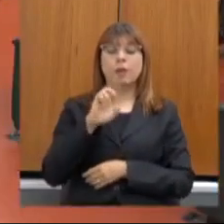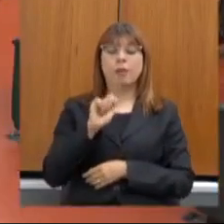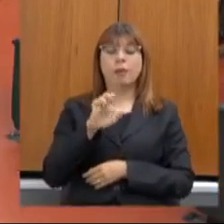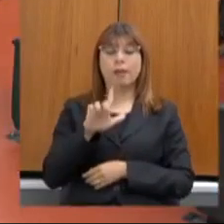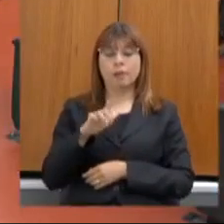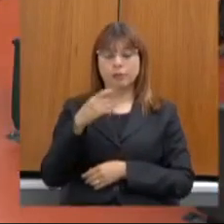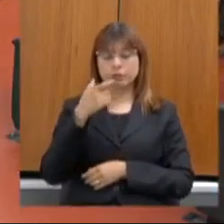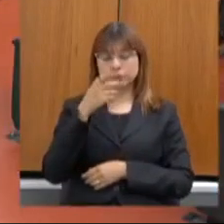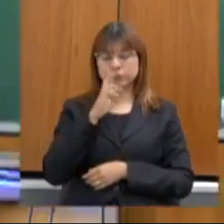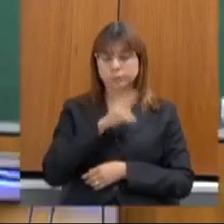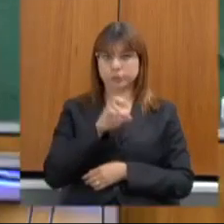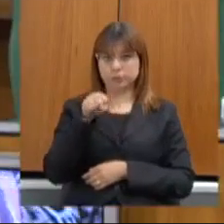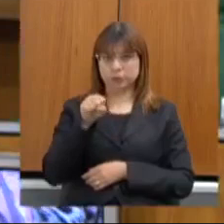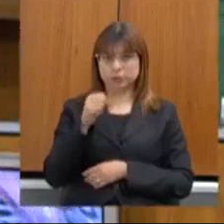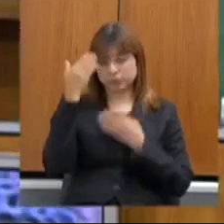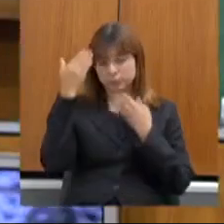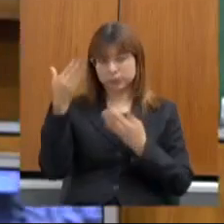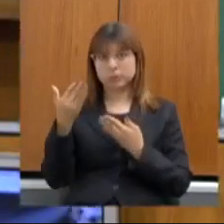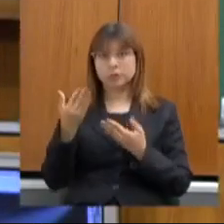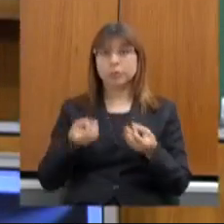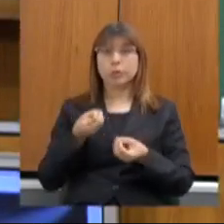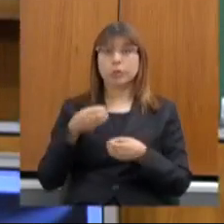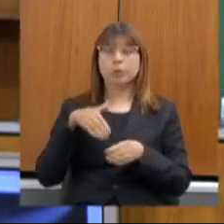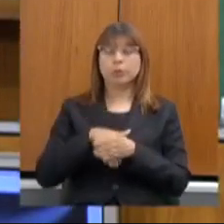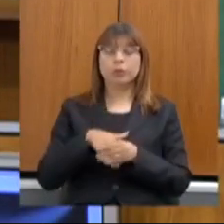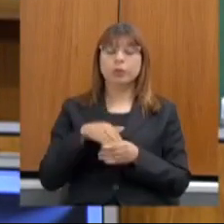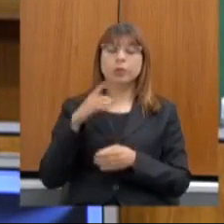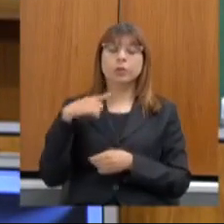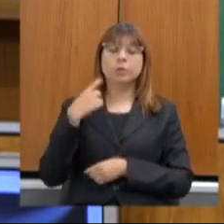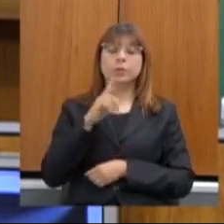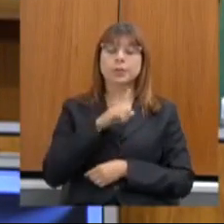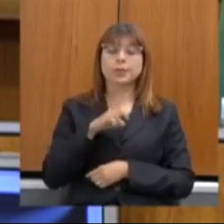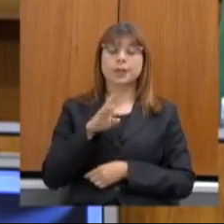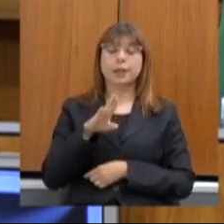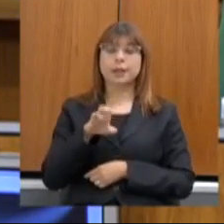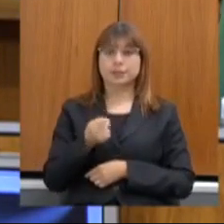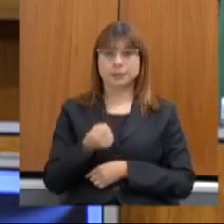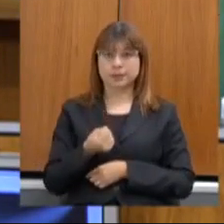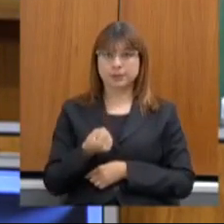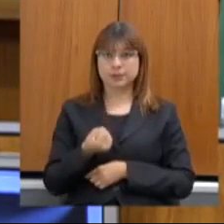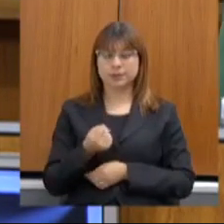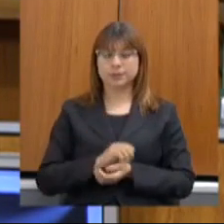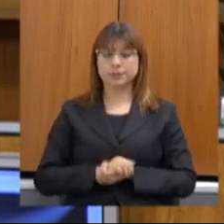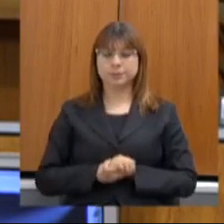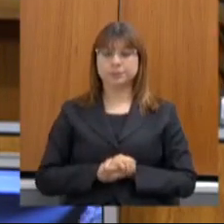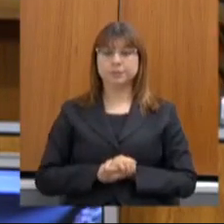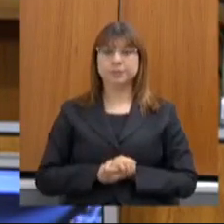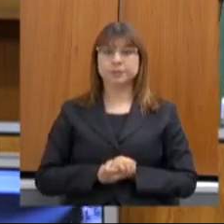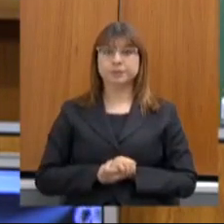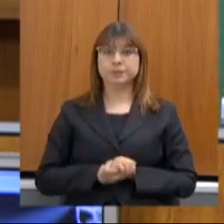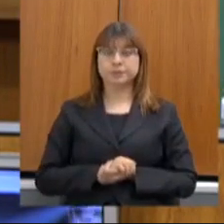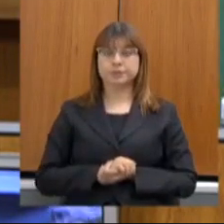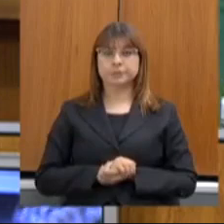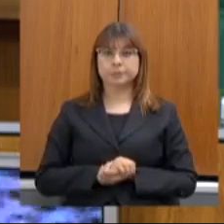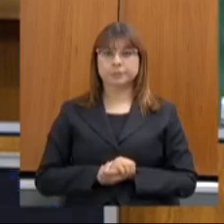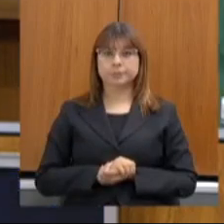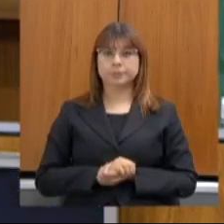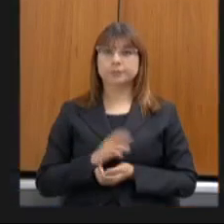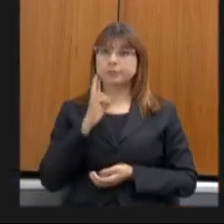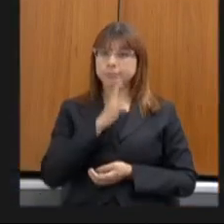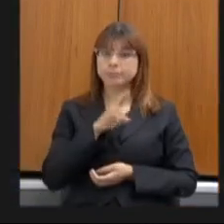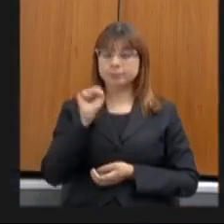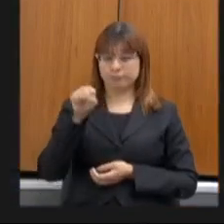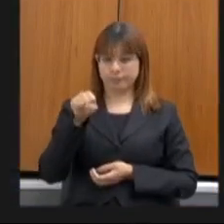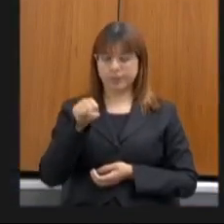voto sim obrigada a deputado como volta Deputado José Reis e aí é